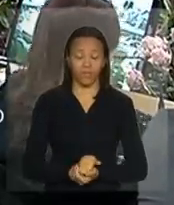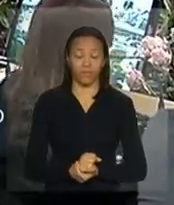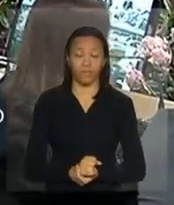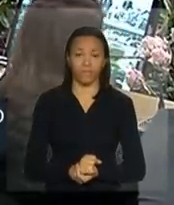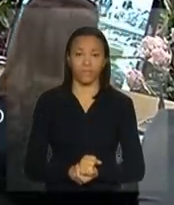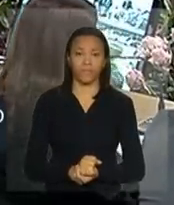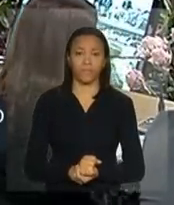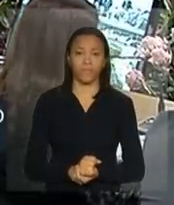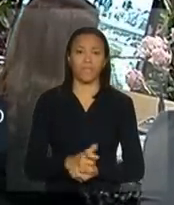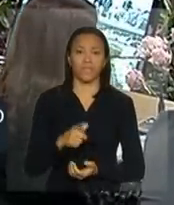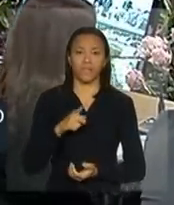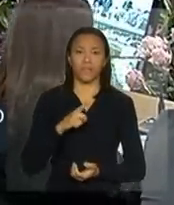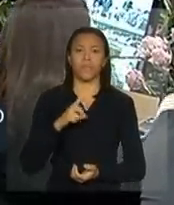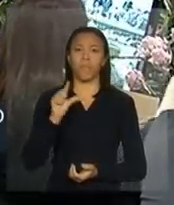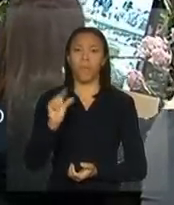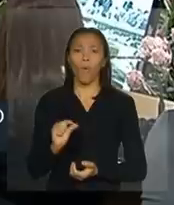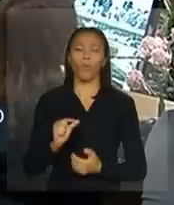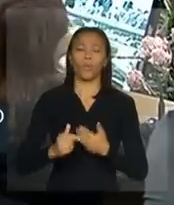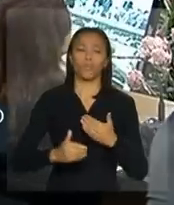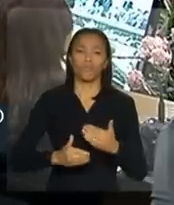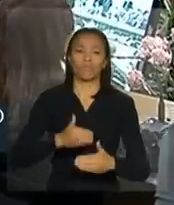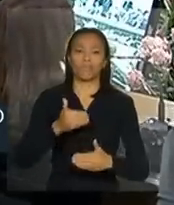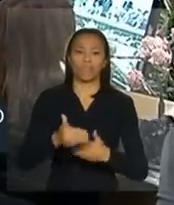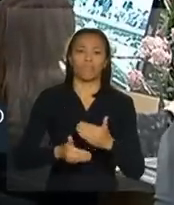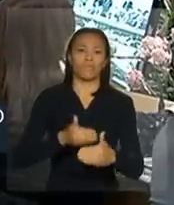de menor crescimento e recessão.